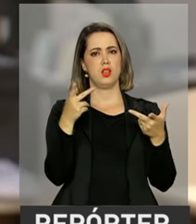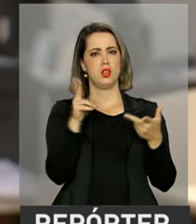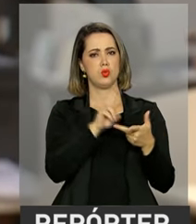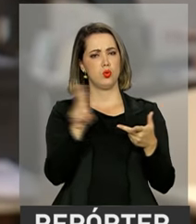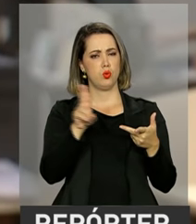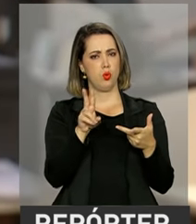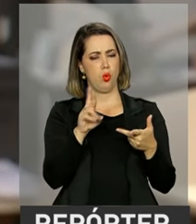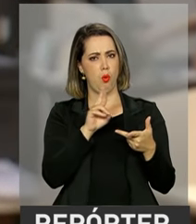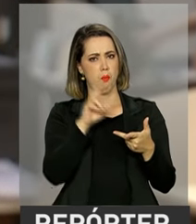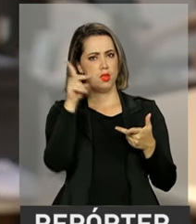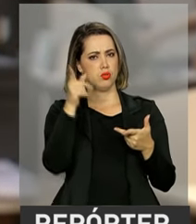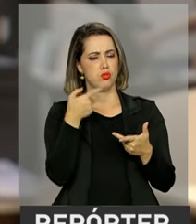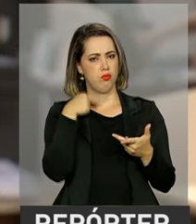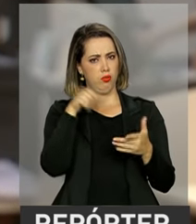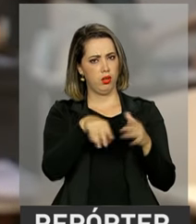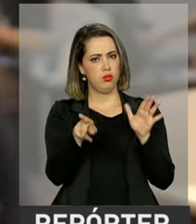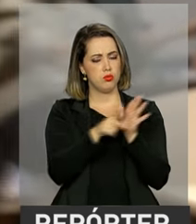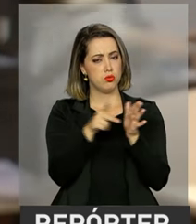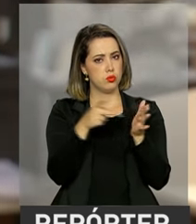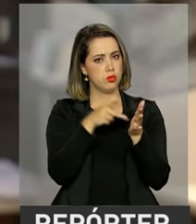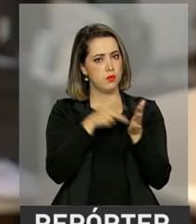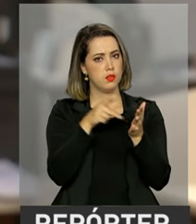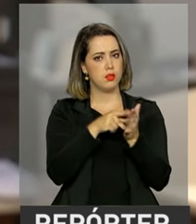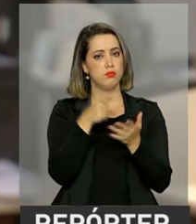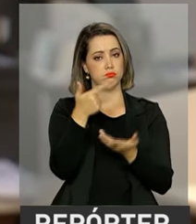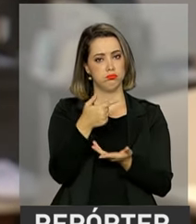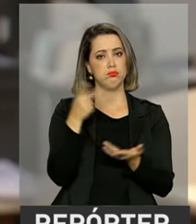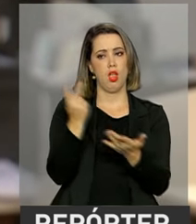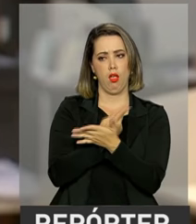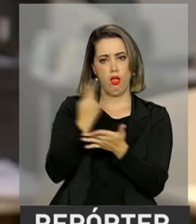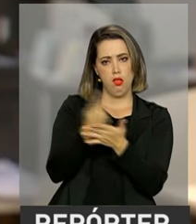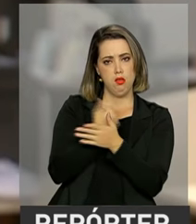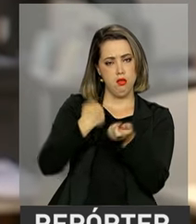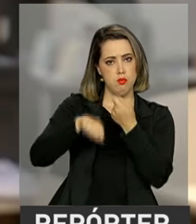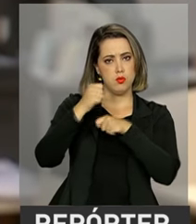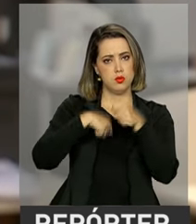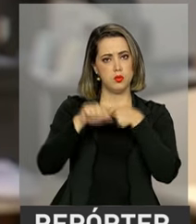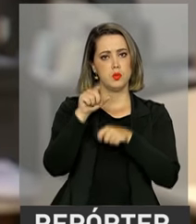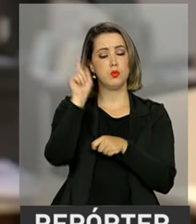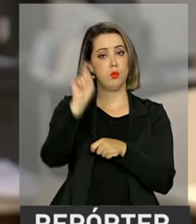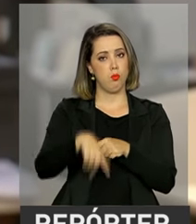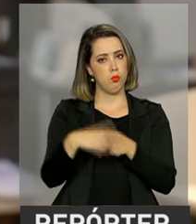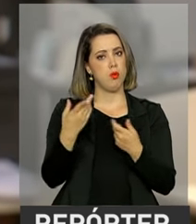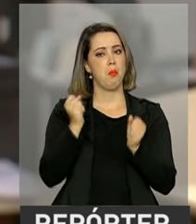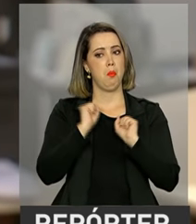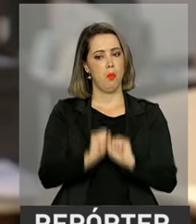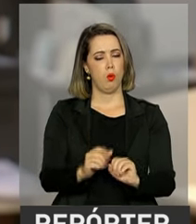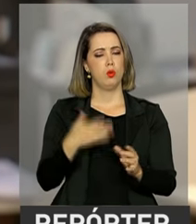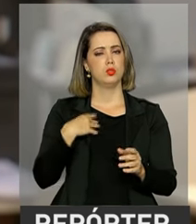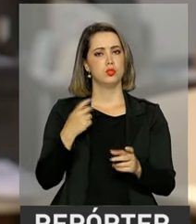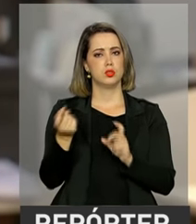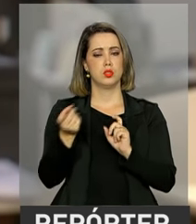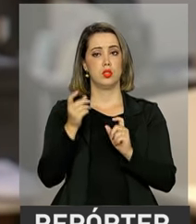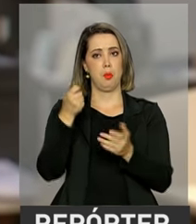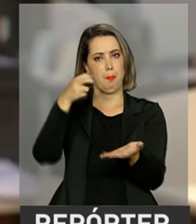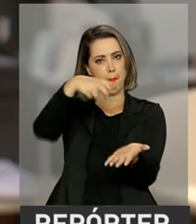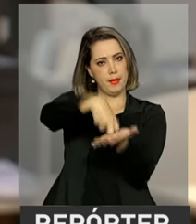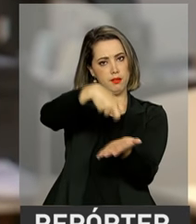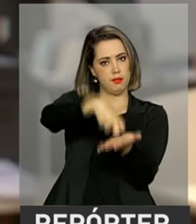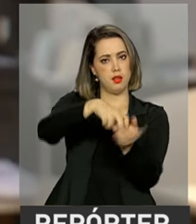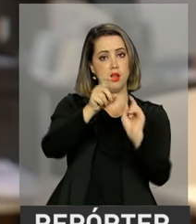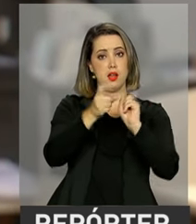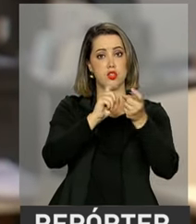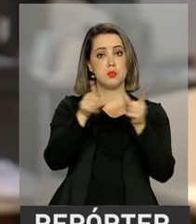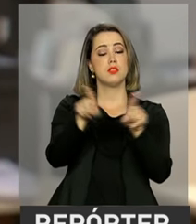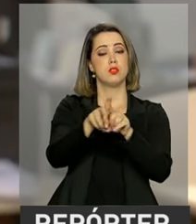isso é chamado de fraude econômica quando cometido por empresas nacionais este delito é punido com penas administrativas e multa o estabelecimento